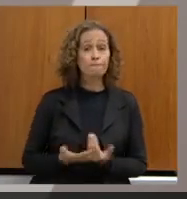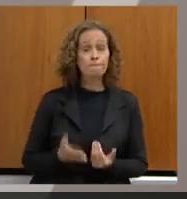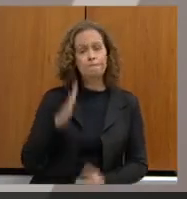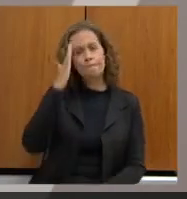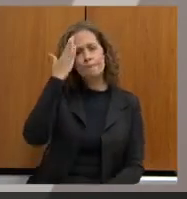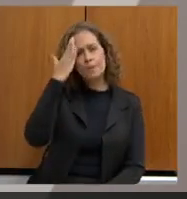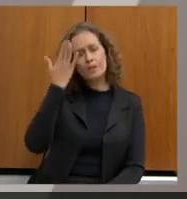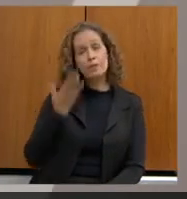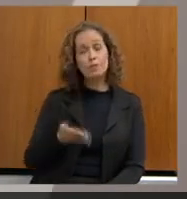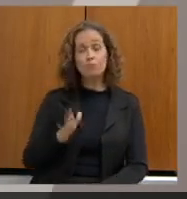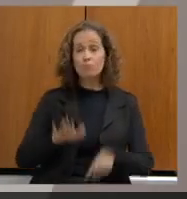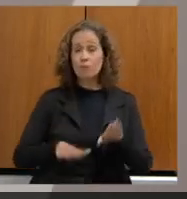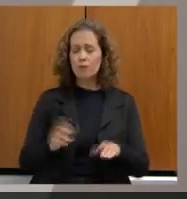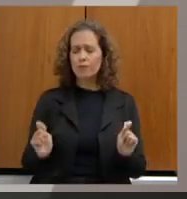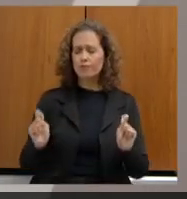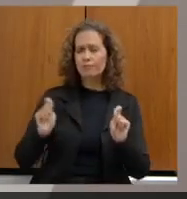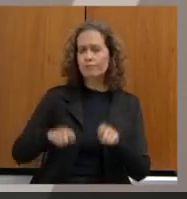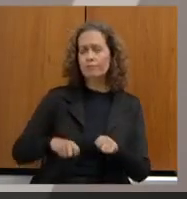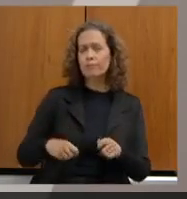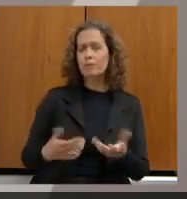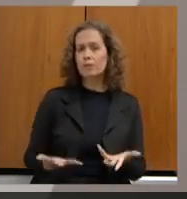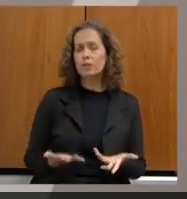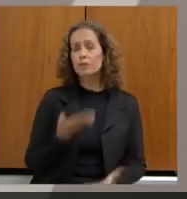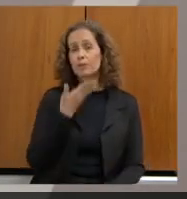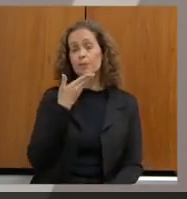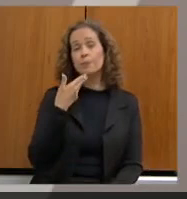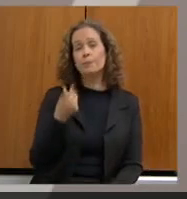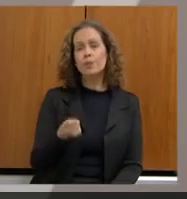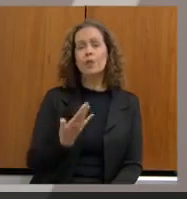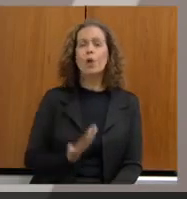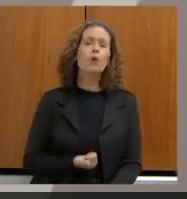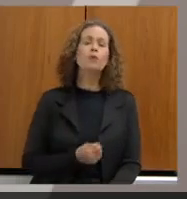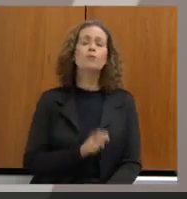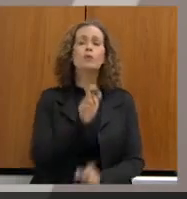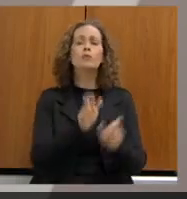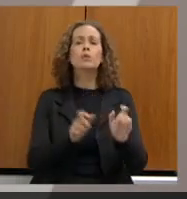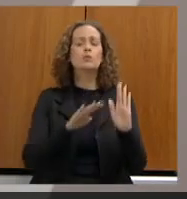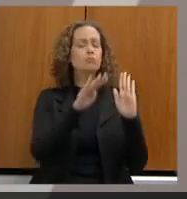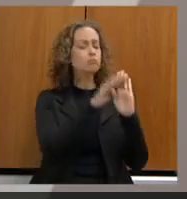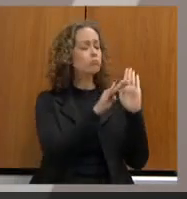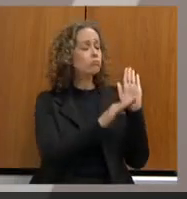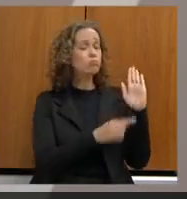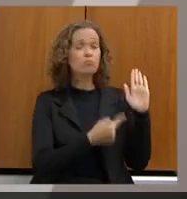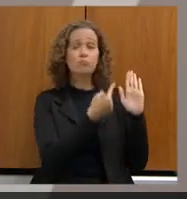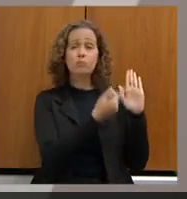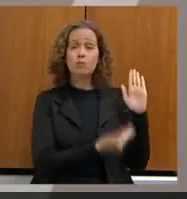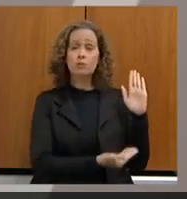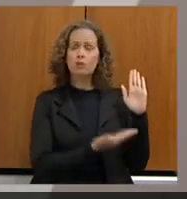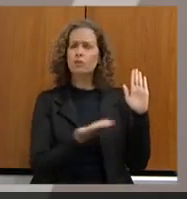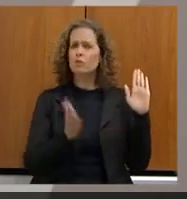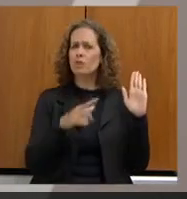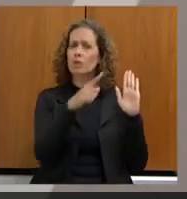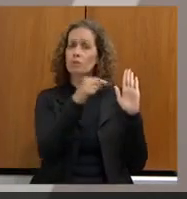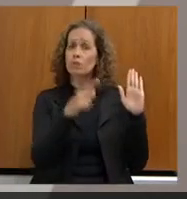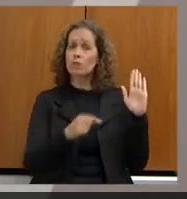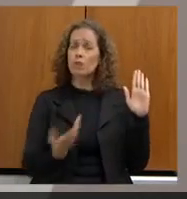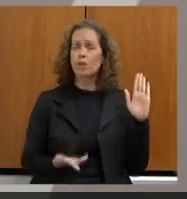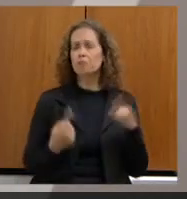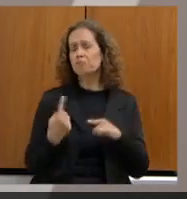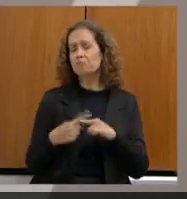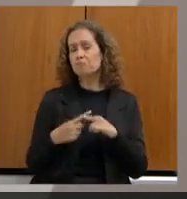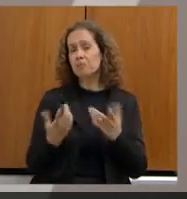talvez seria mais eficiente está convocando aqueles que estavam lá na lista de chamada é uma vez que